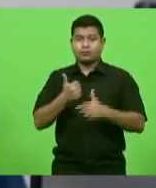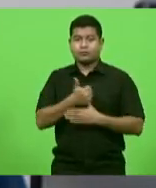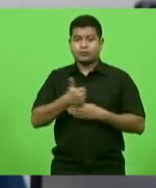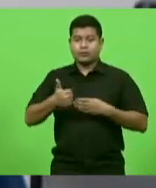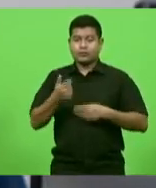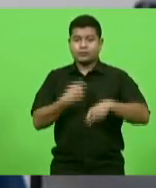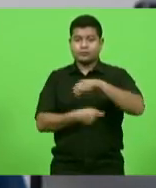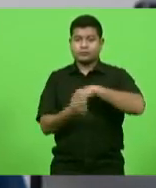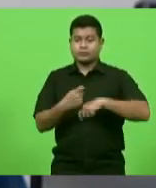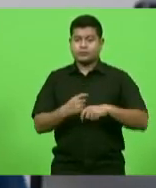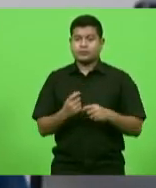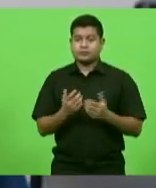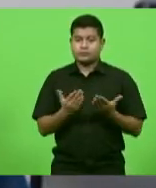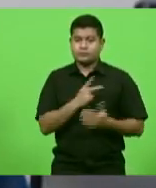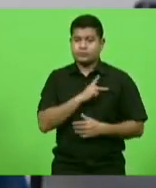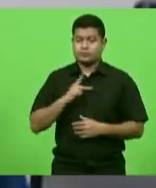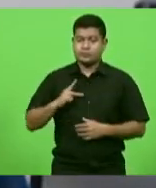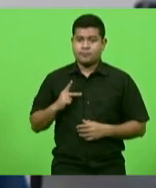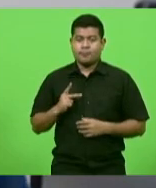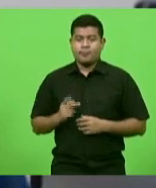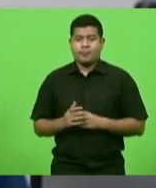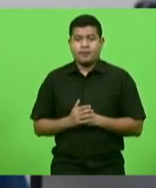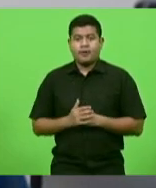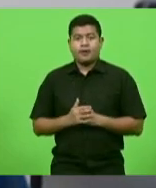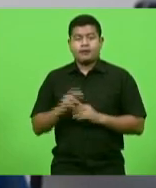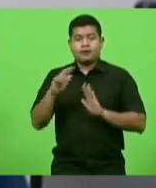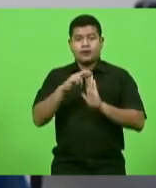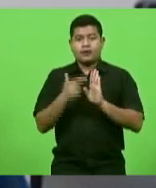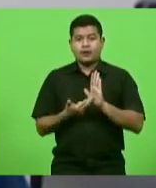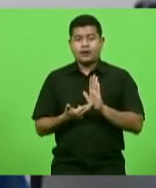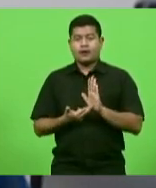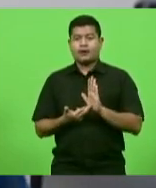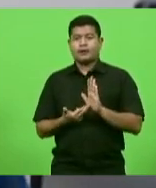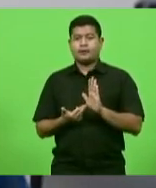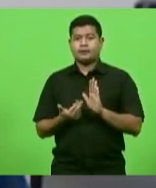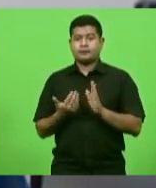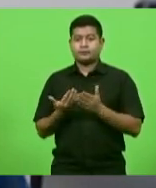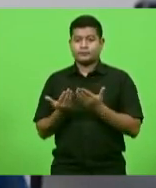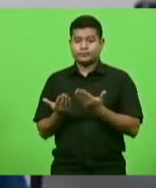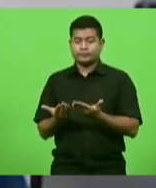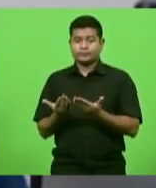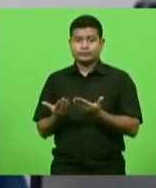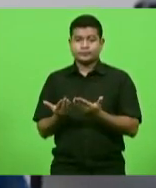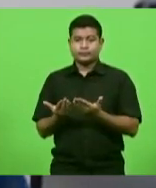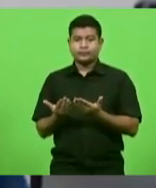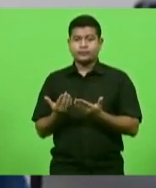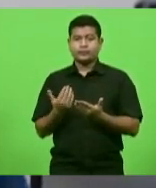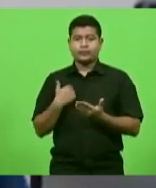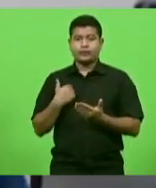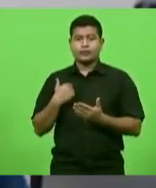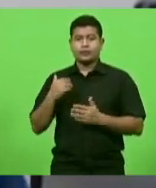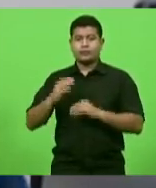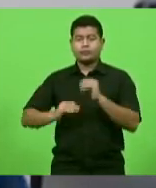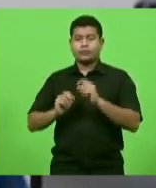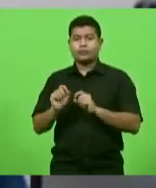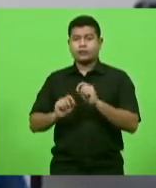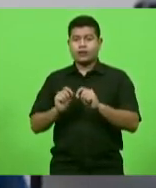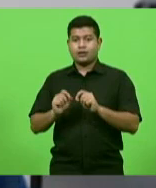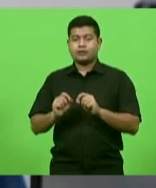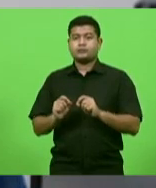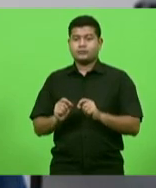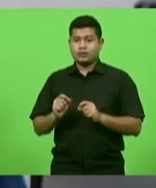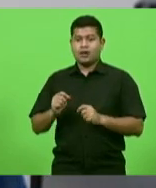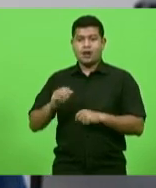moralizar a administração pública e regra a concretização do verbo nuclear super fácil por uma conduta omissiva